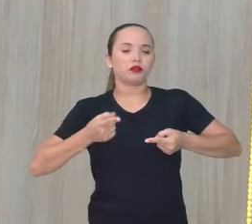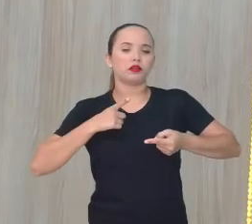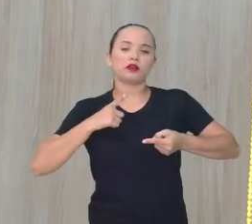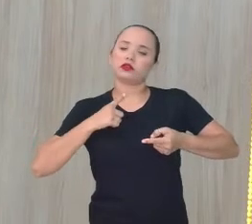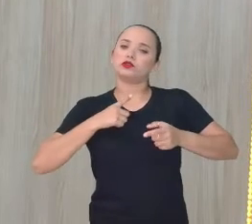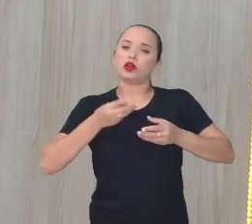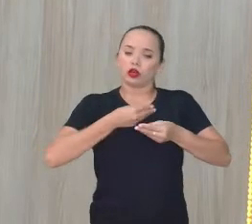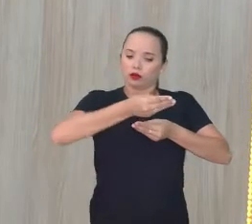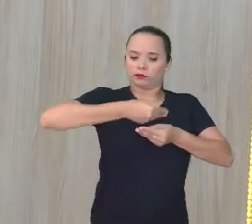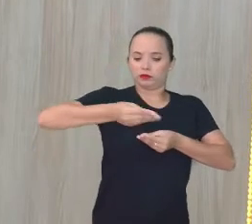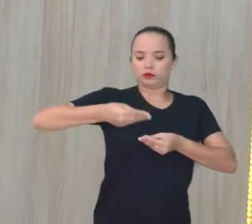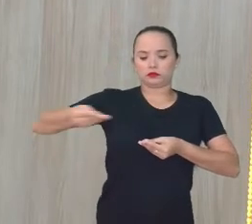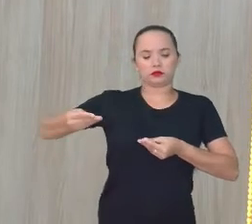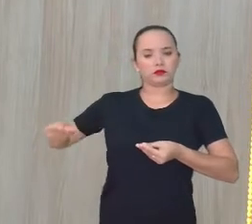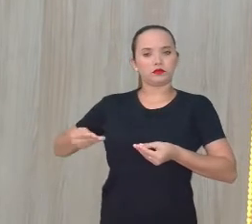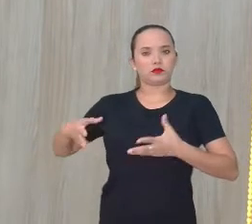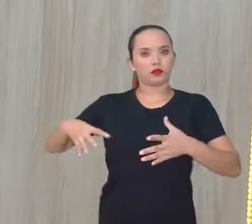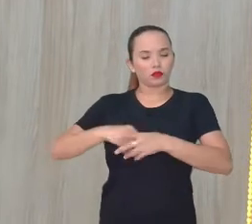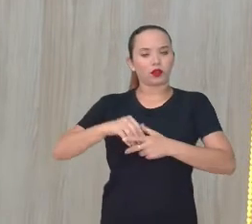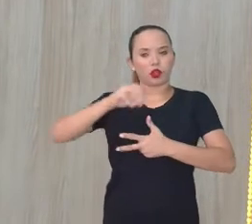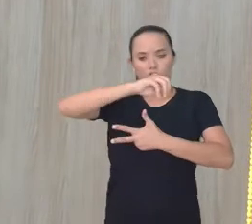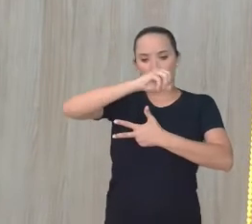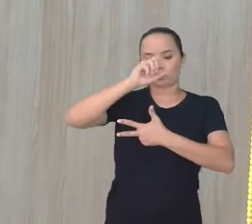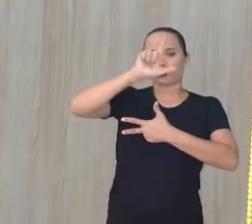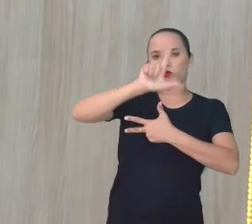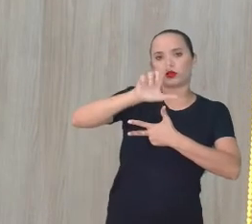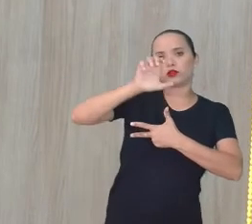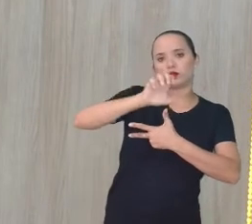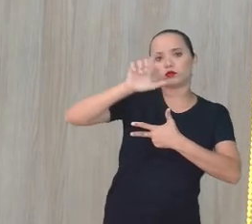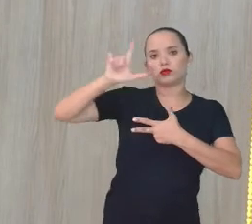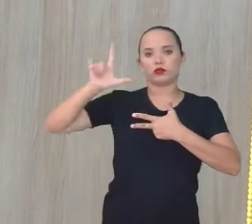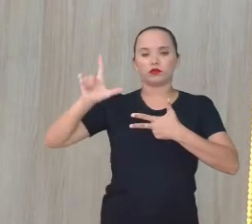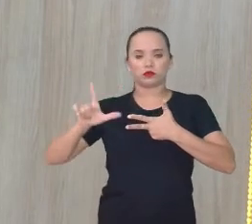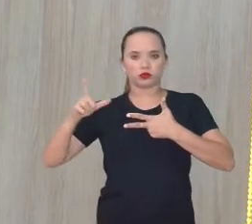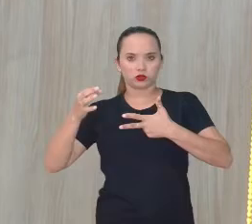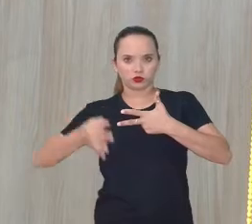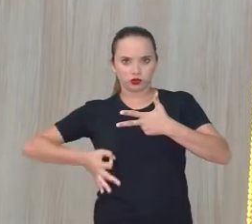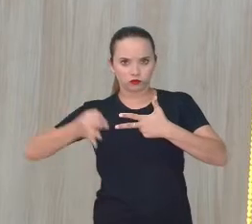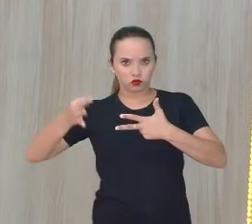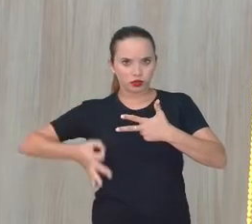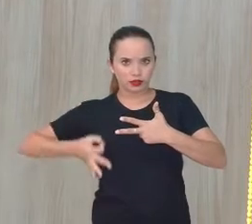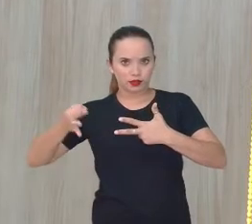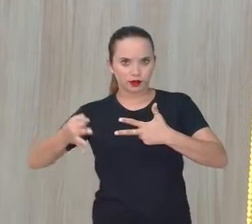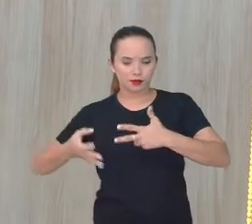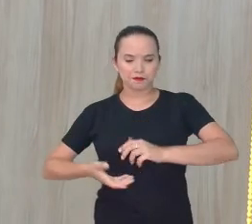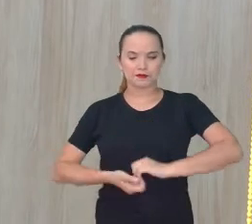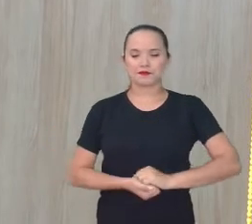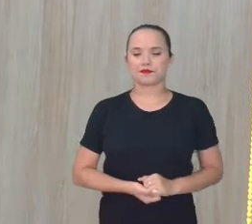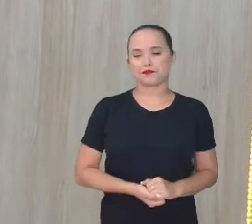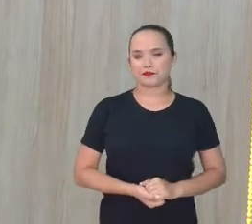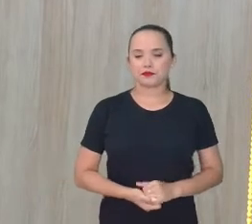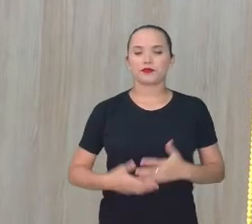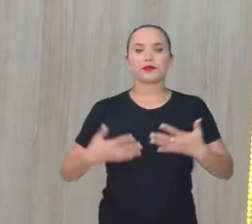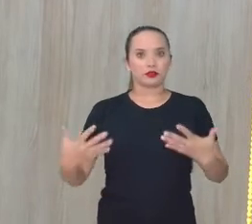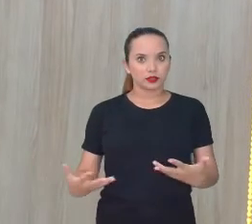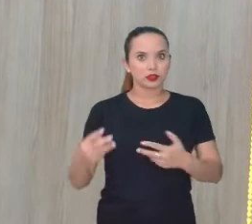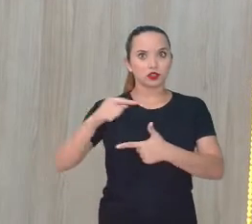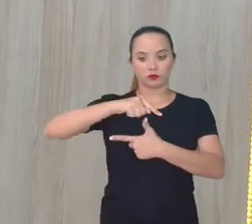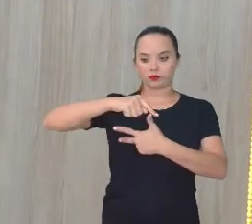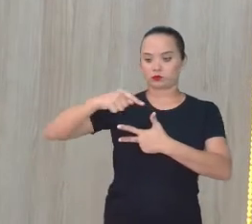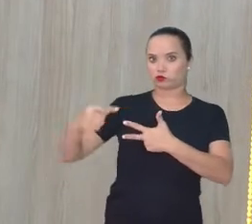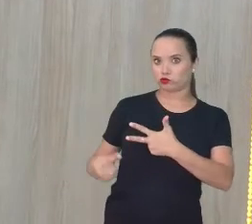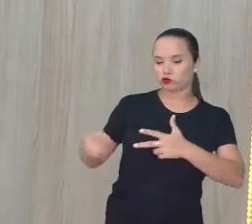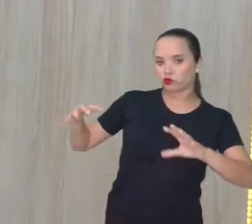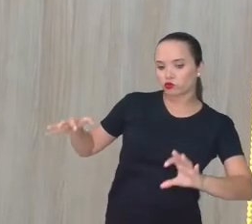ele é distribuído entre os poderes executivo, legislativo e judiciário, que são os poderes ligados ao